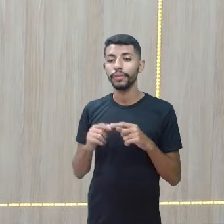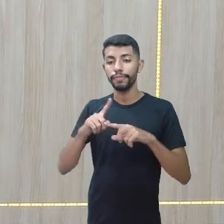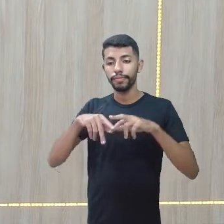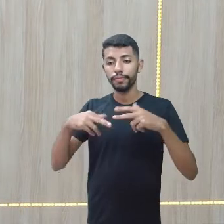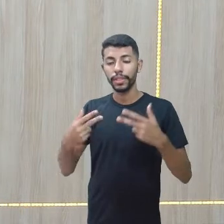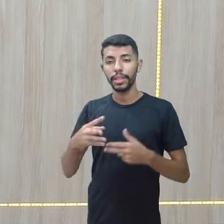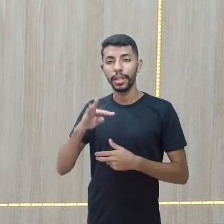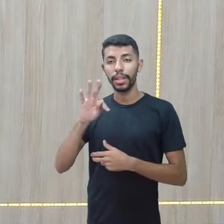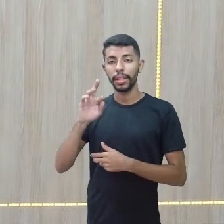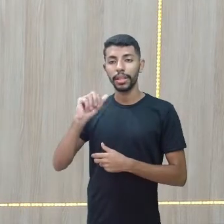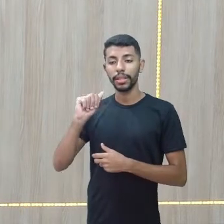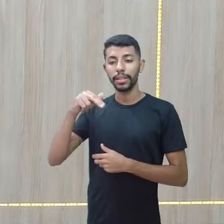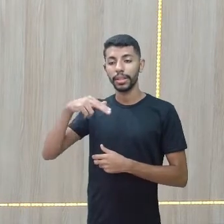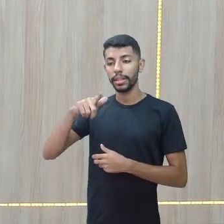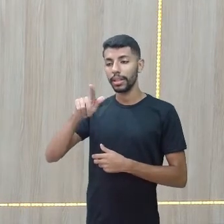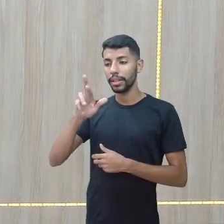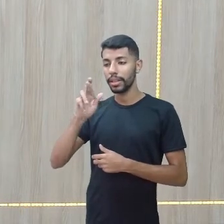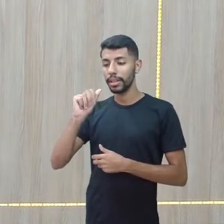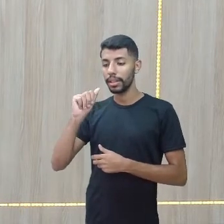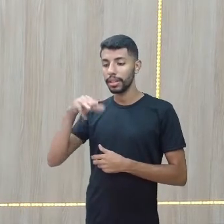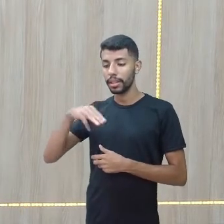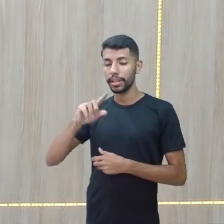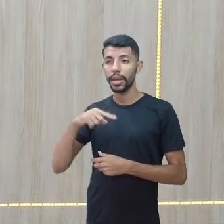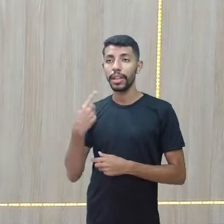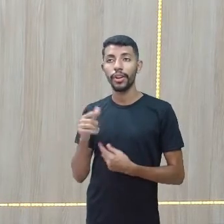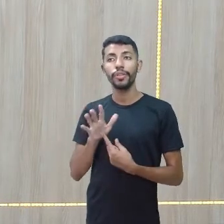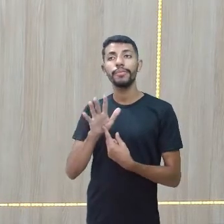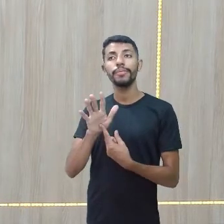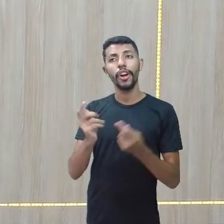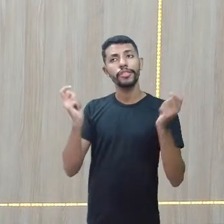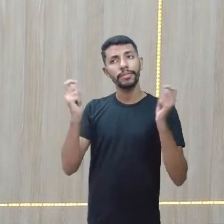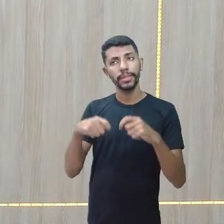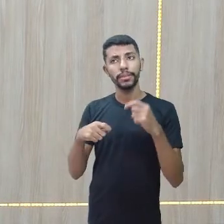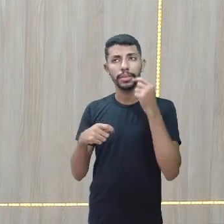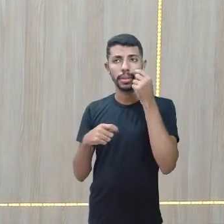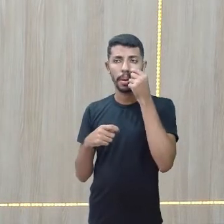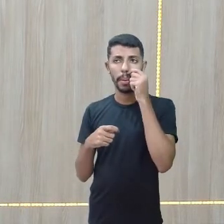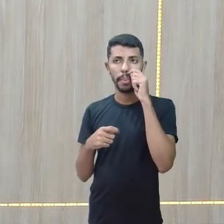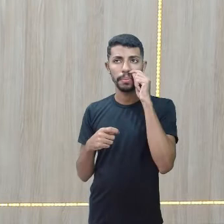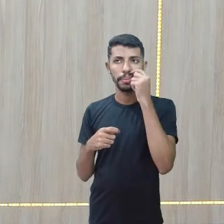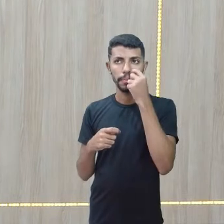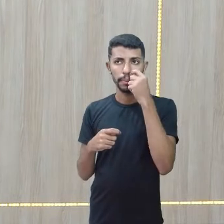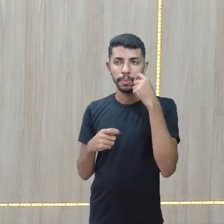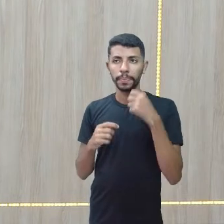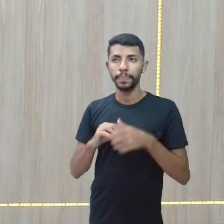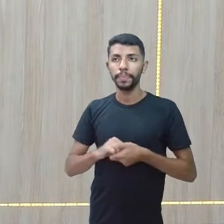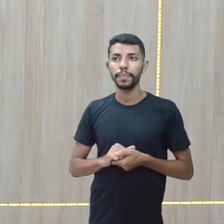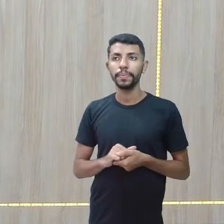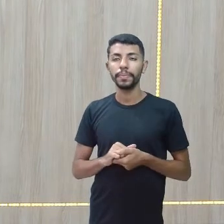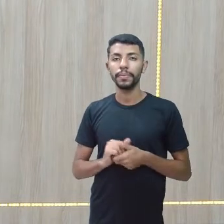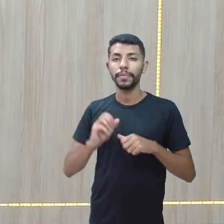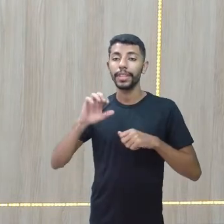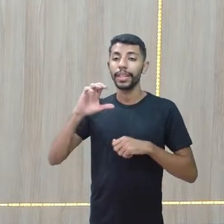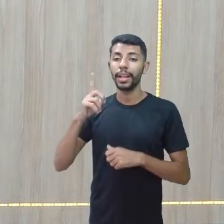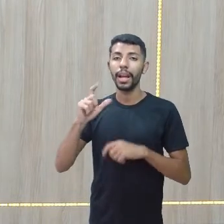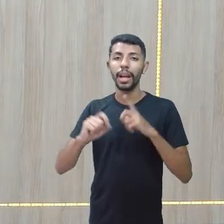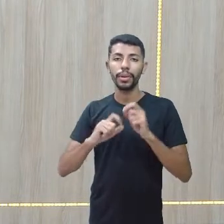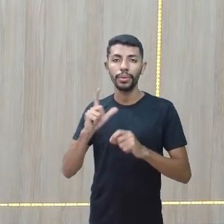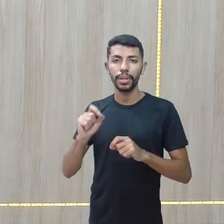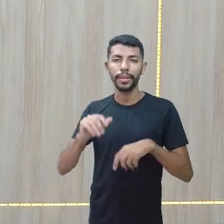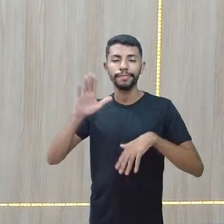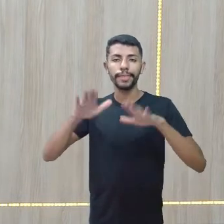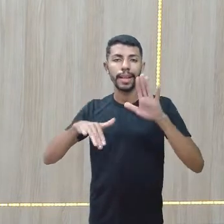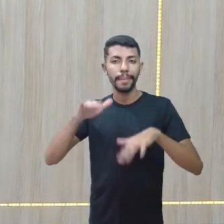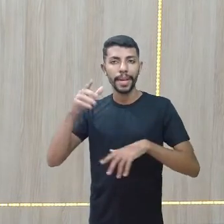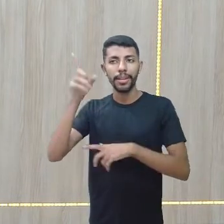a gente dá essa ferramenta, a gente dá essa possibilidade. Obviamente que, a depender da deficiência do estudante,